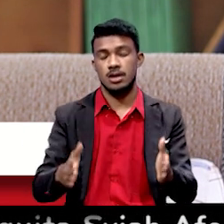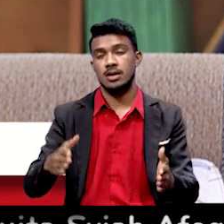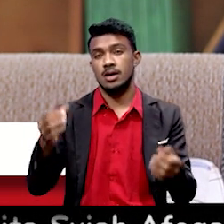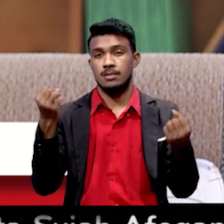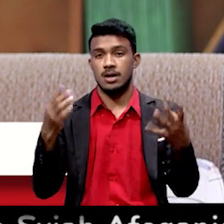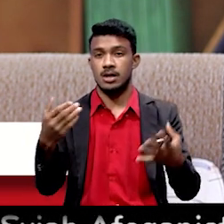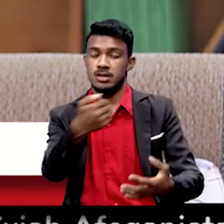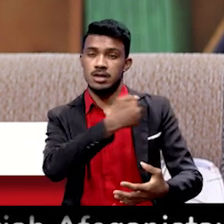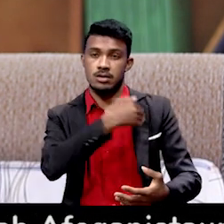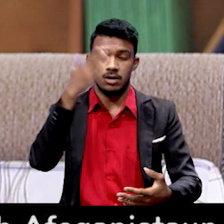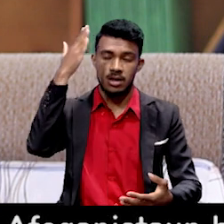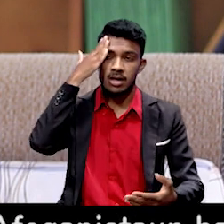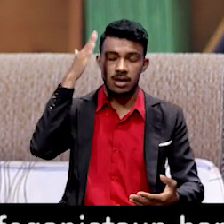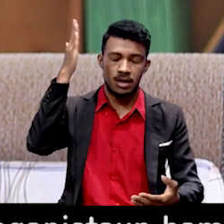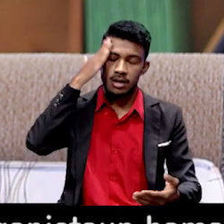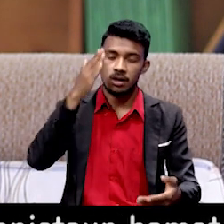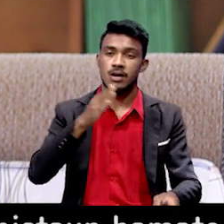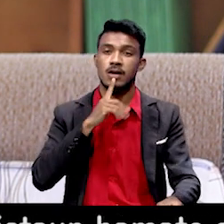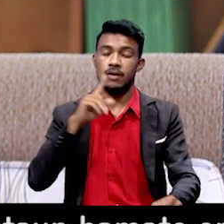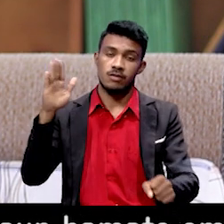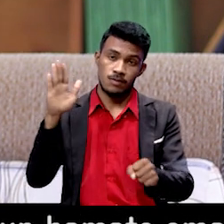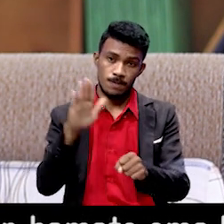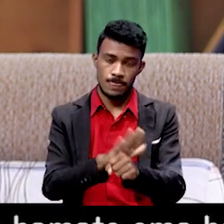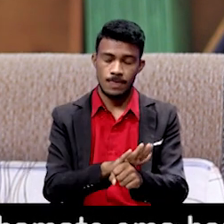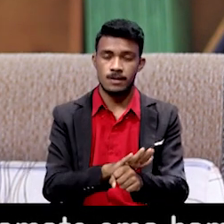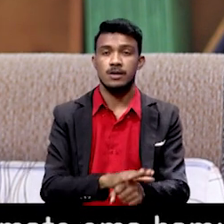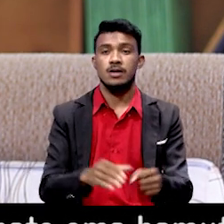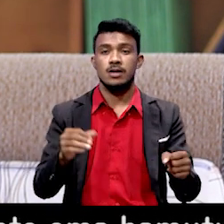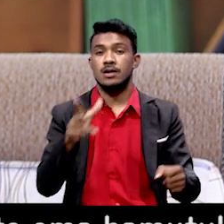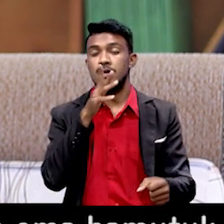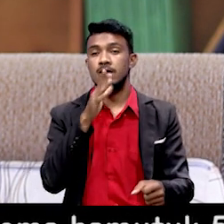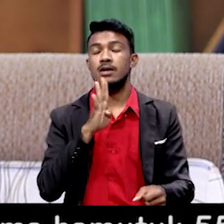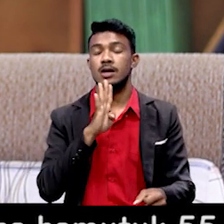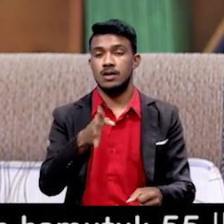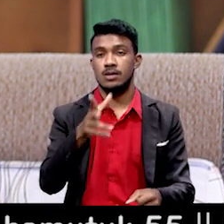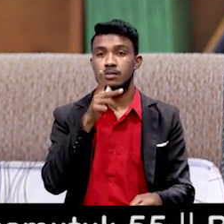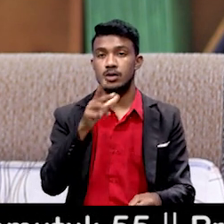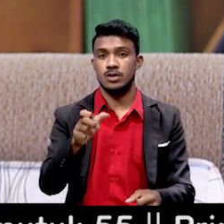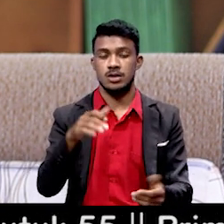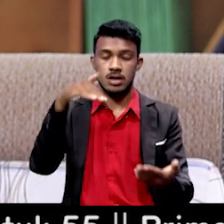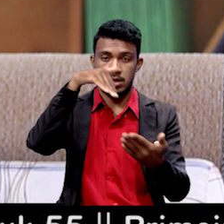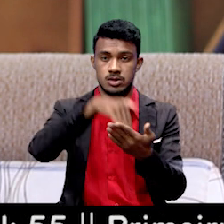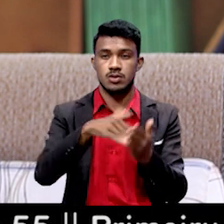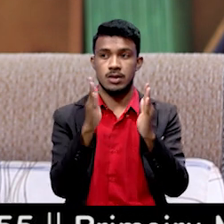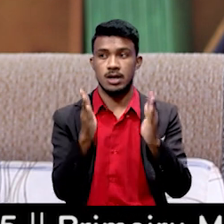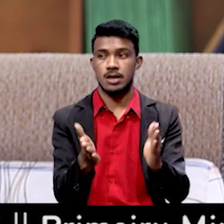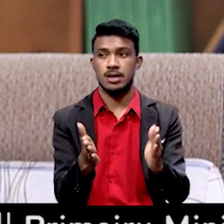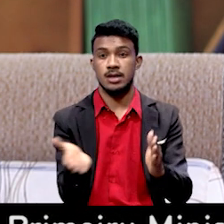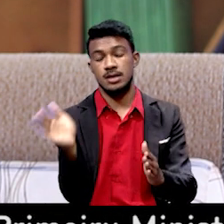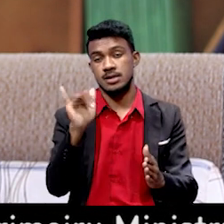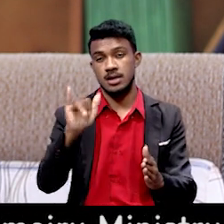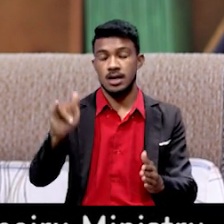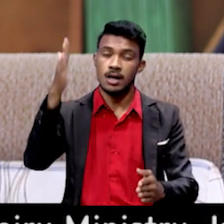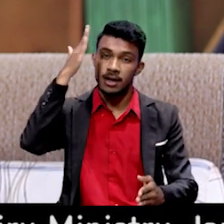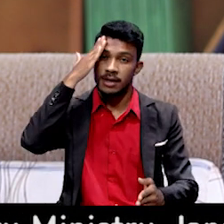hatene kadumina liam portugues. Tuir hauni hanoin estudante sira hatene